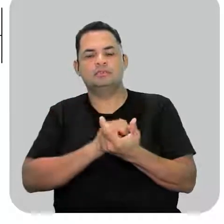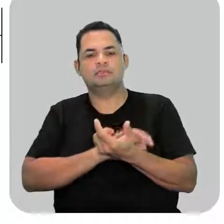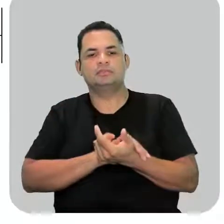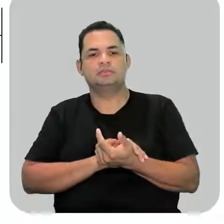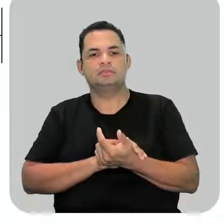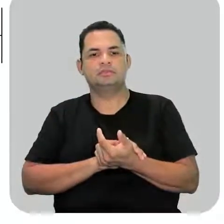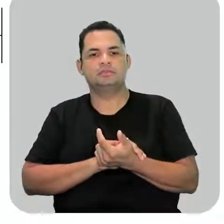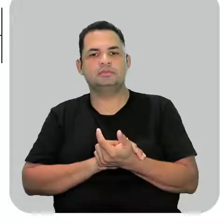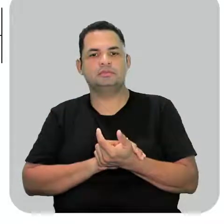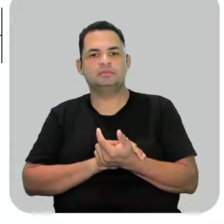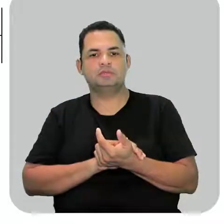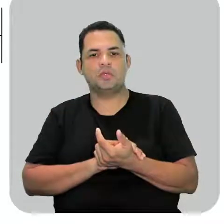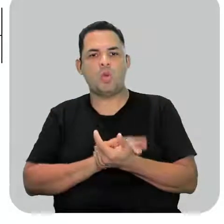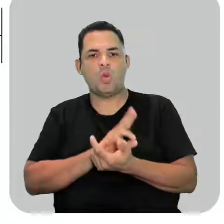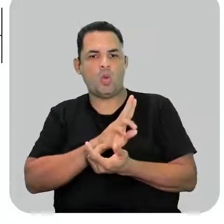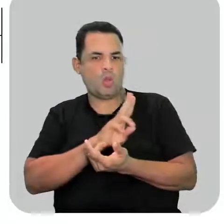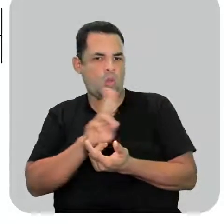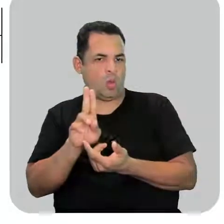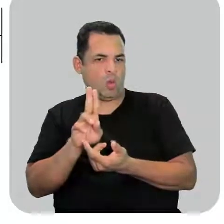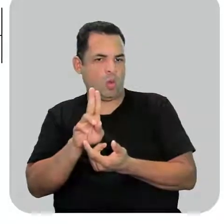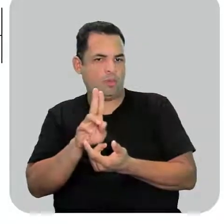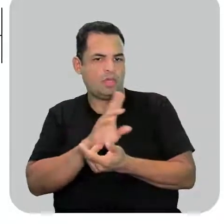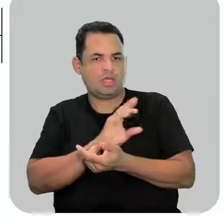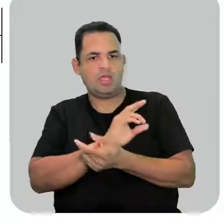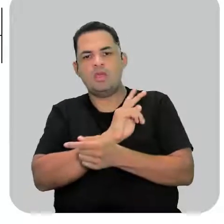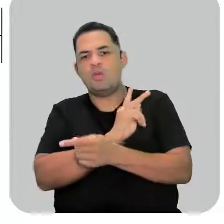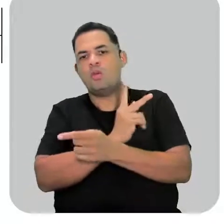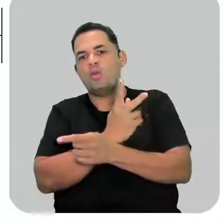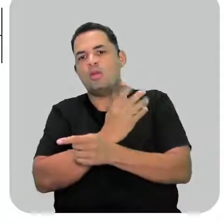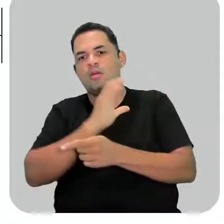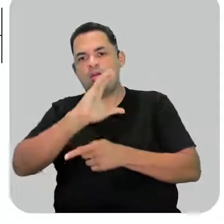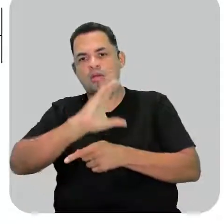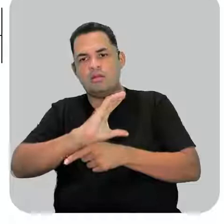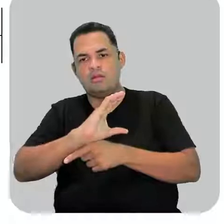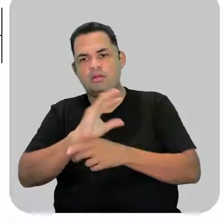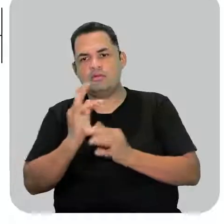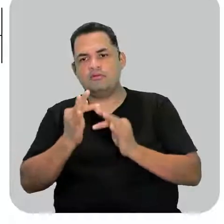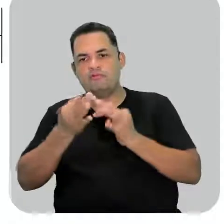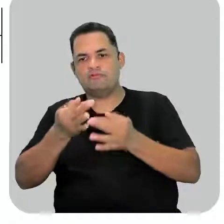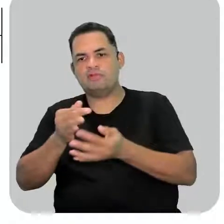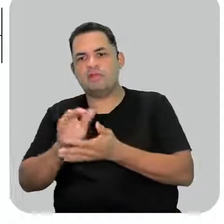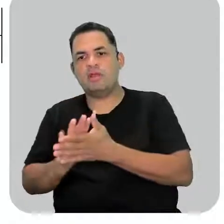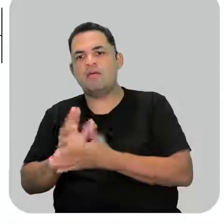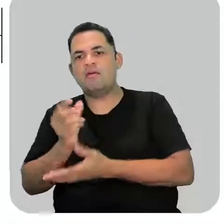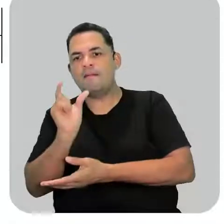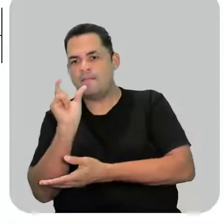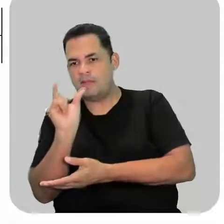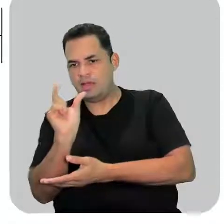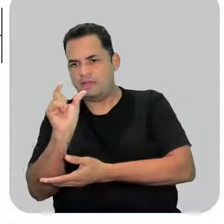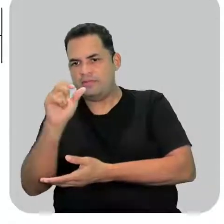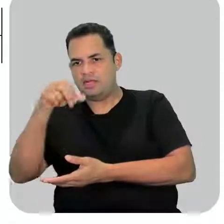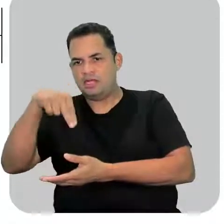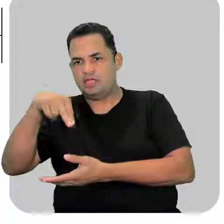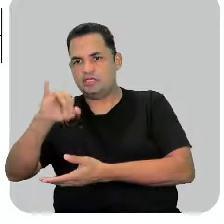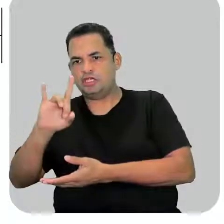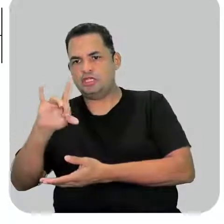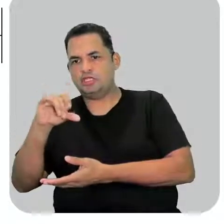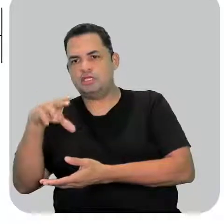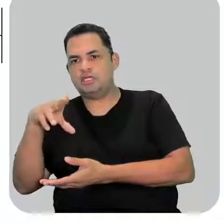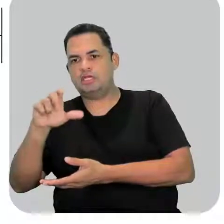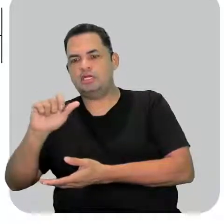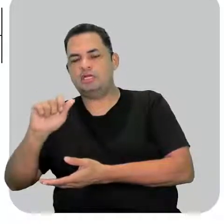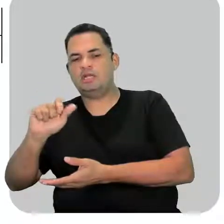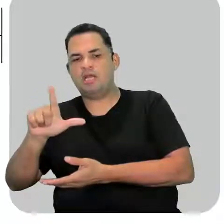gente vai dar o nome do hidrocarboneto e vai adicionar a terminação nitrila. Quando a gente vai dar o nome de